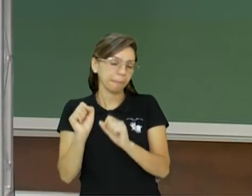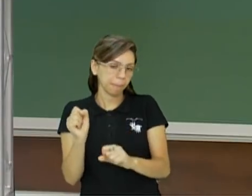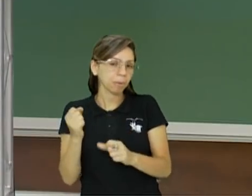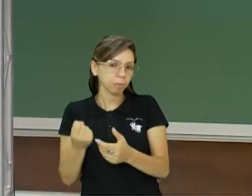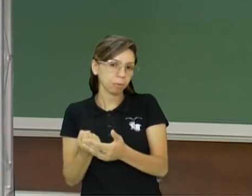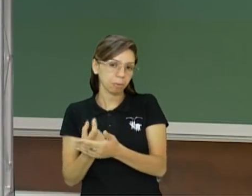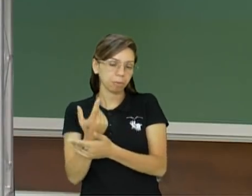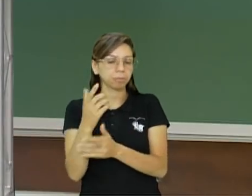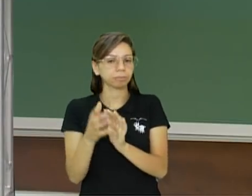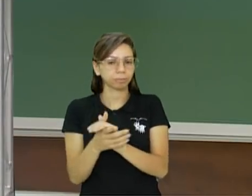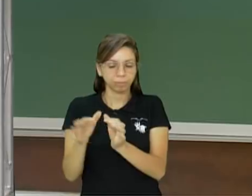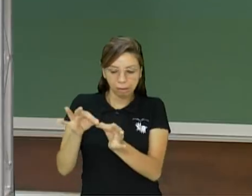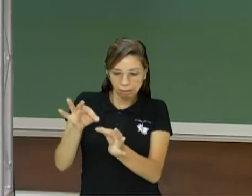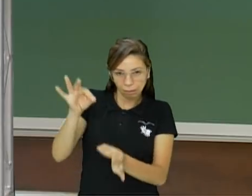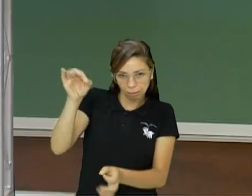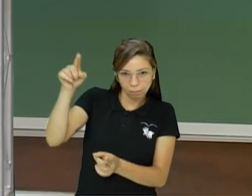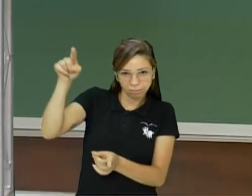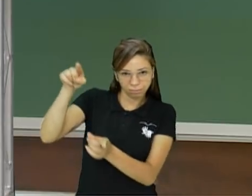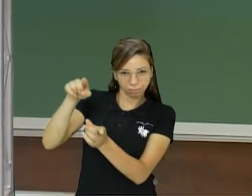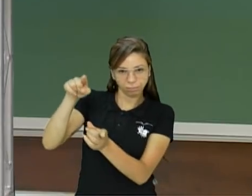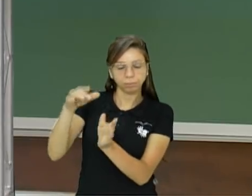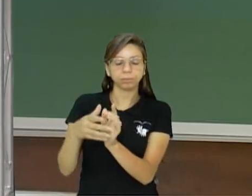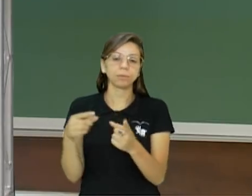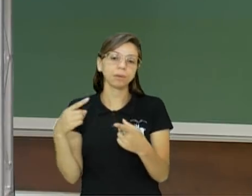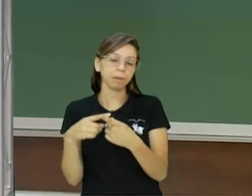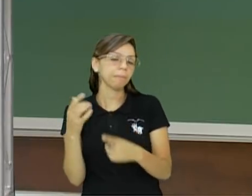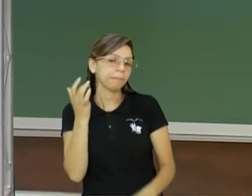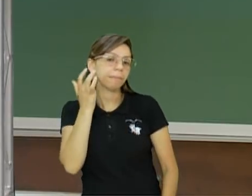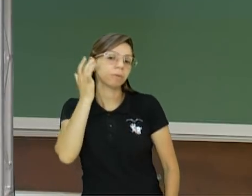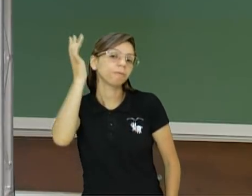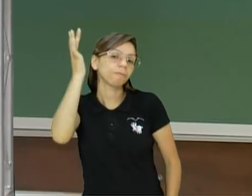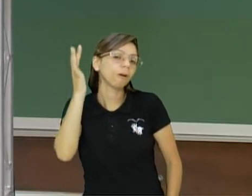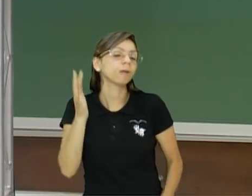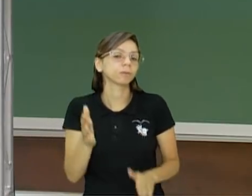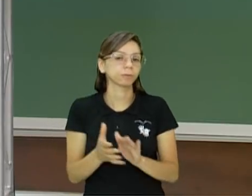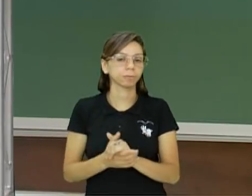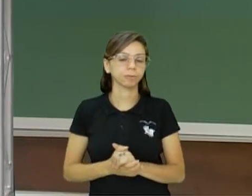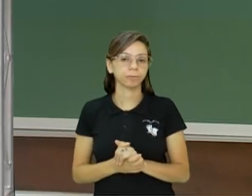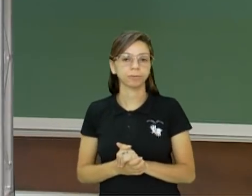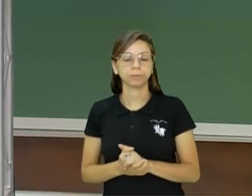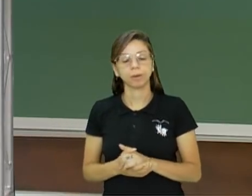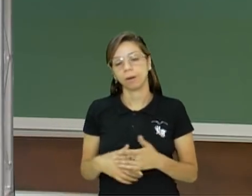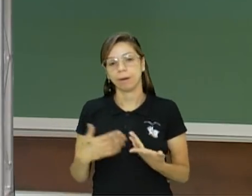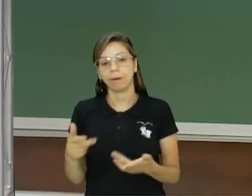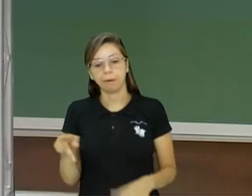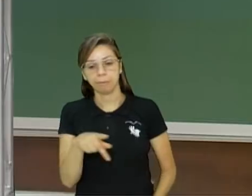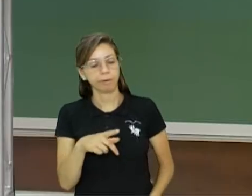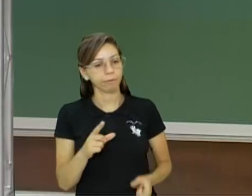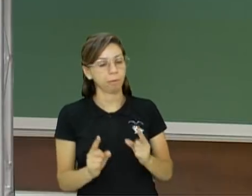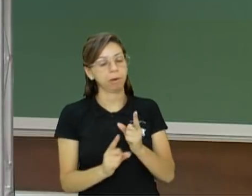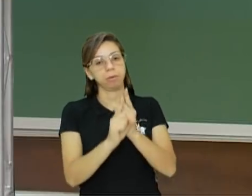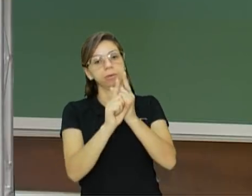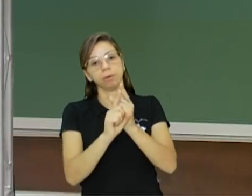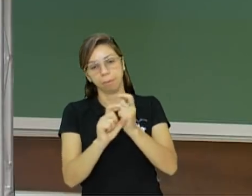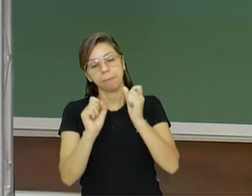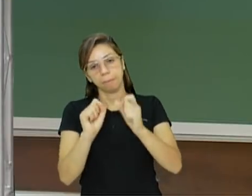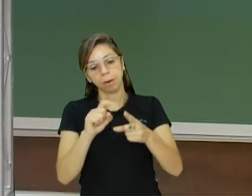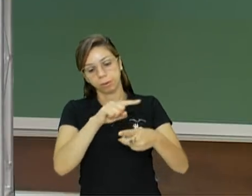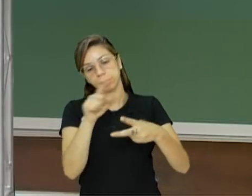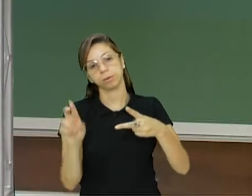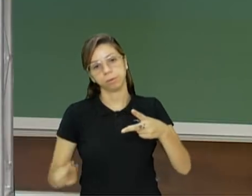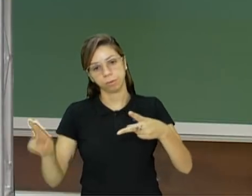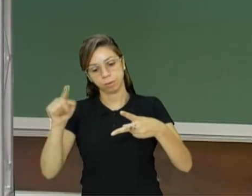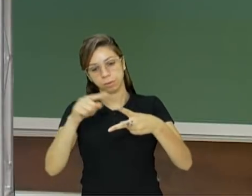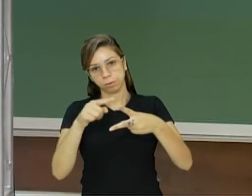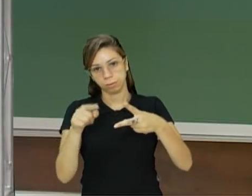estar usando esse intermediário, tá? Porque fica mais fácil para montar. Prof, não achei. Pode usar o outro também, não tem problema. Não